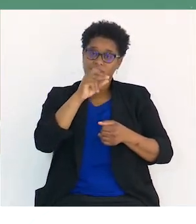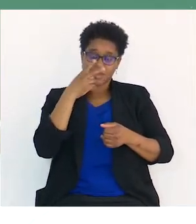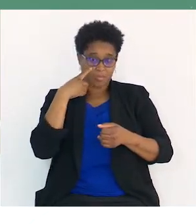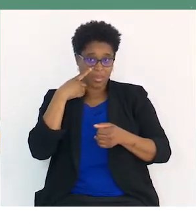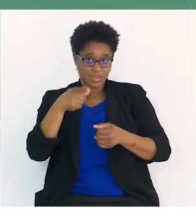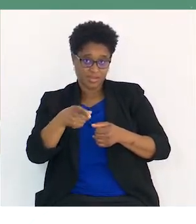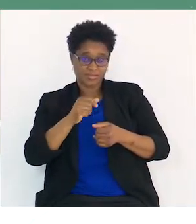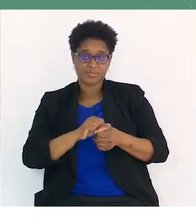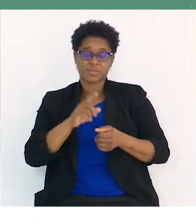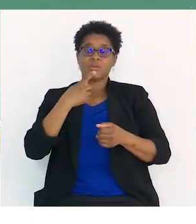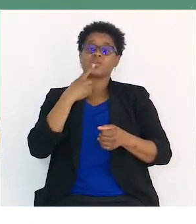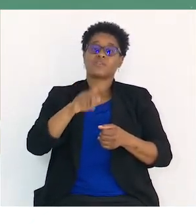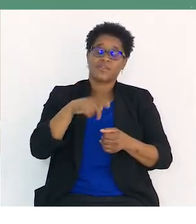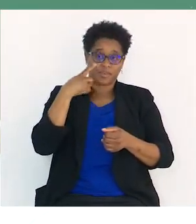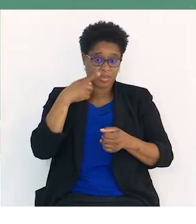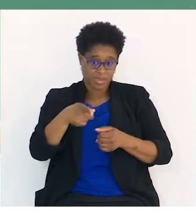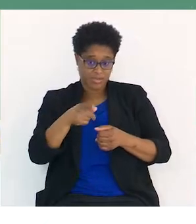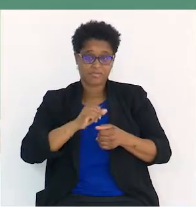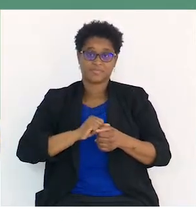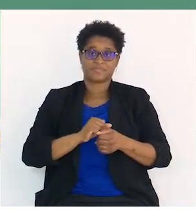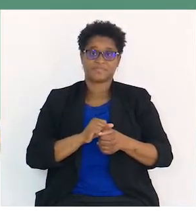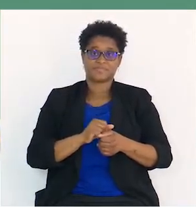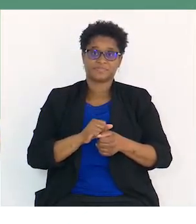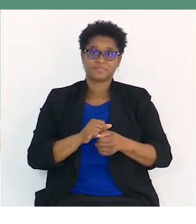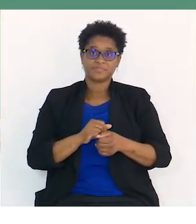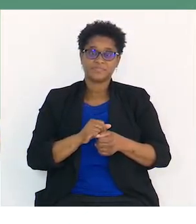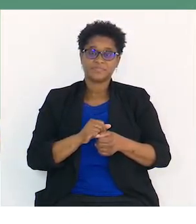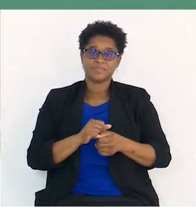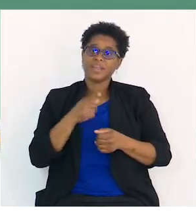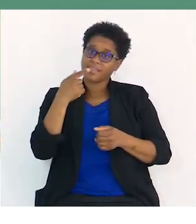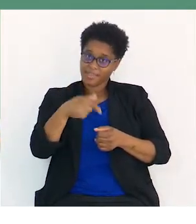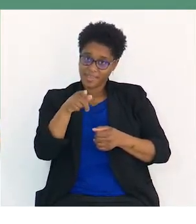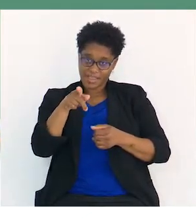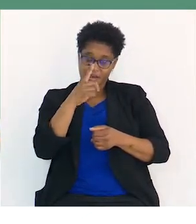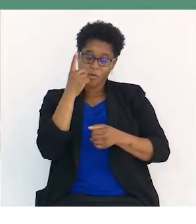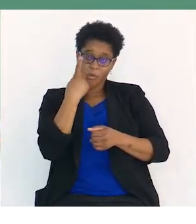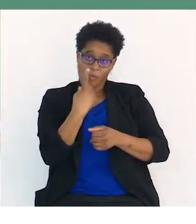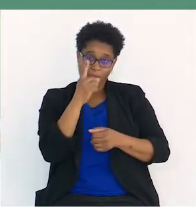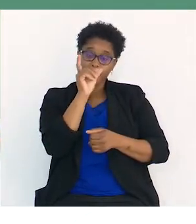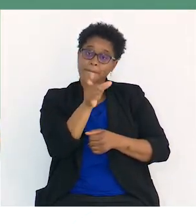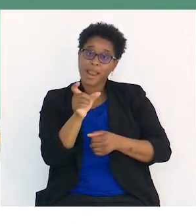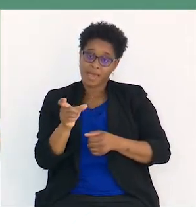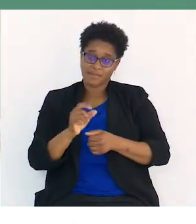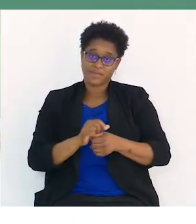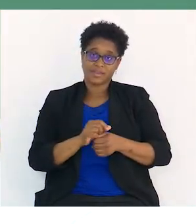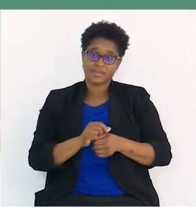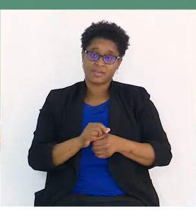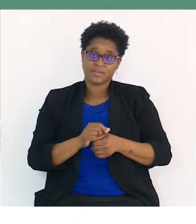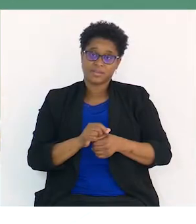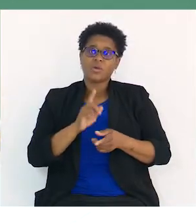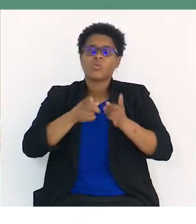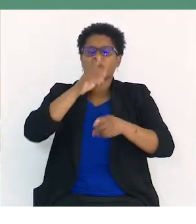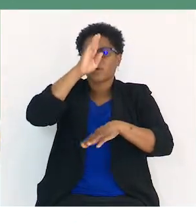aqui, outra vez aparece aqui. Ok? Tens lá uma palavra. O que é que tens também aqui, ok? O que é